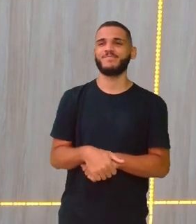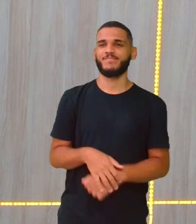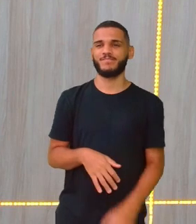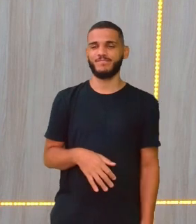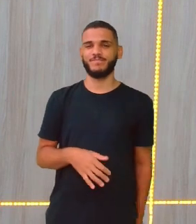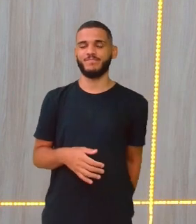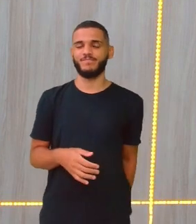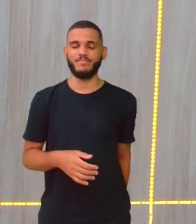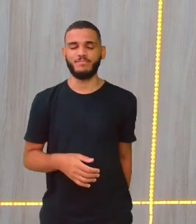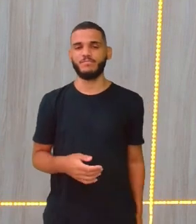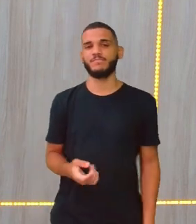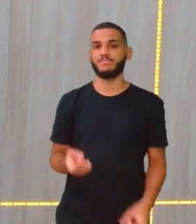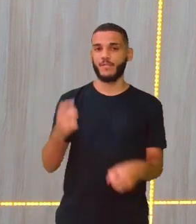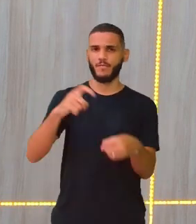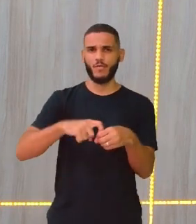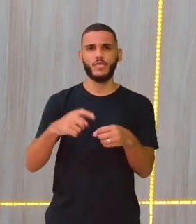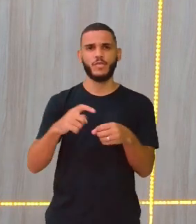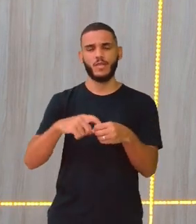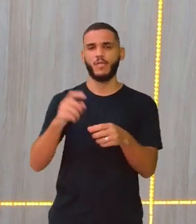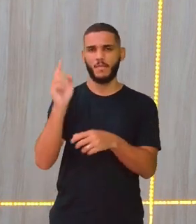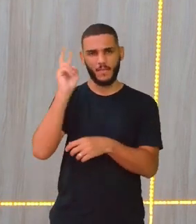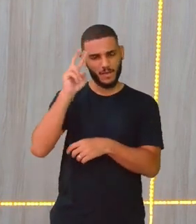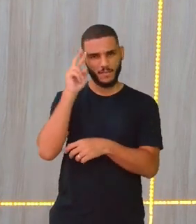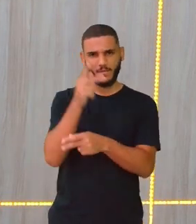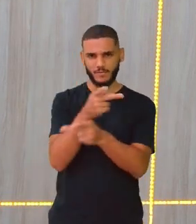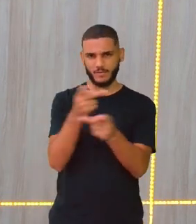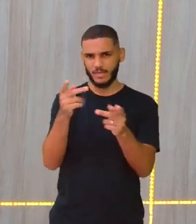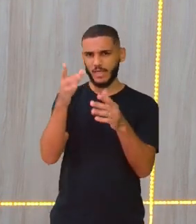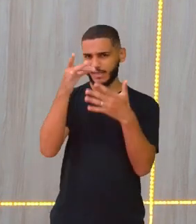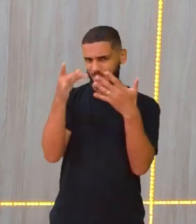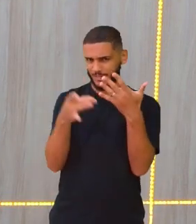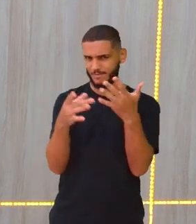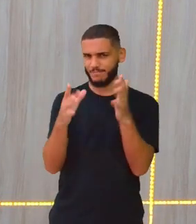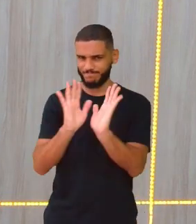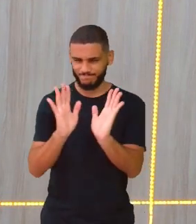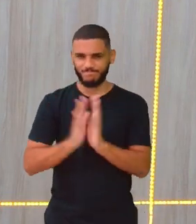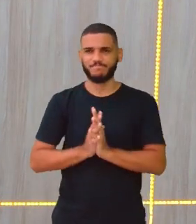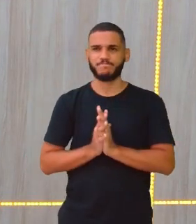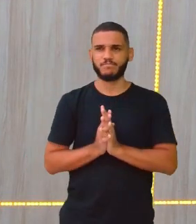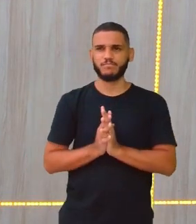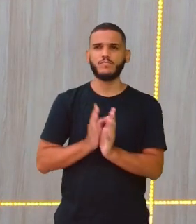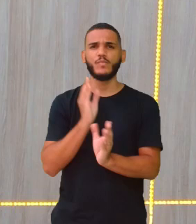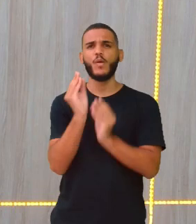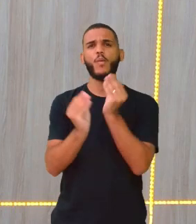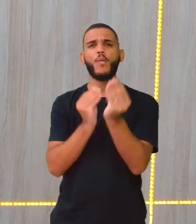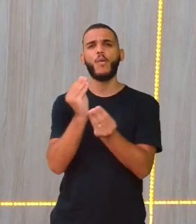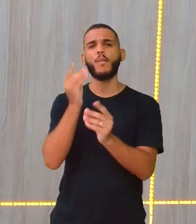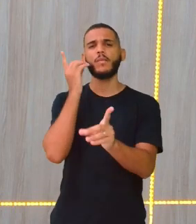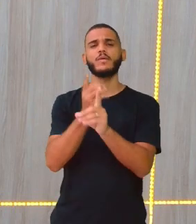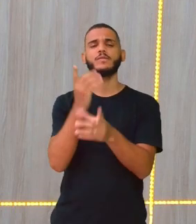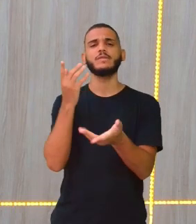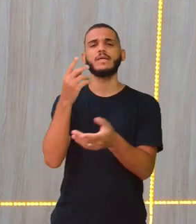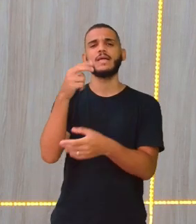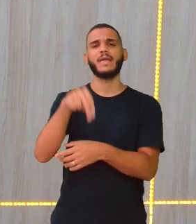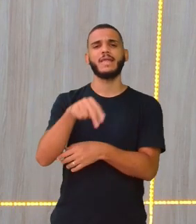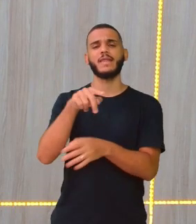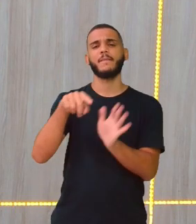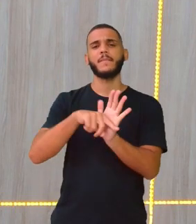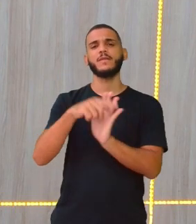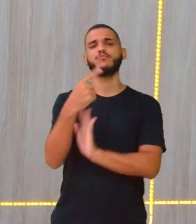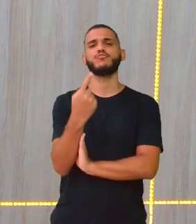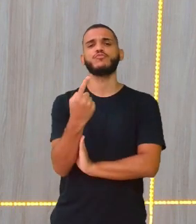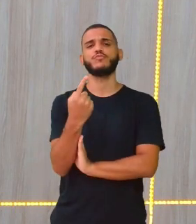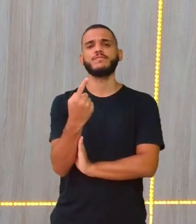Estou voltando aqui só para mostrar para vocês um detalhe. Como é que eu descobri que era n menos 1? N